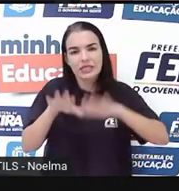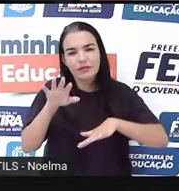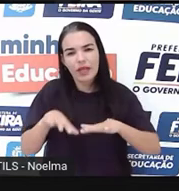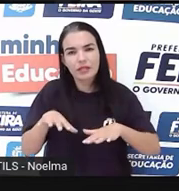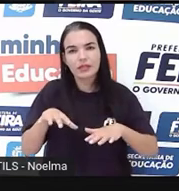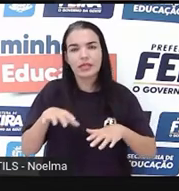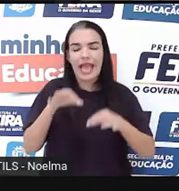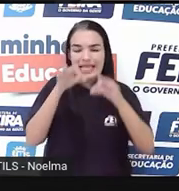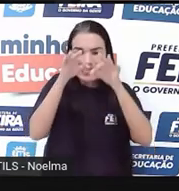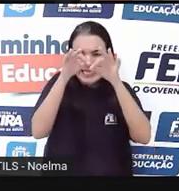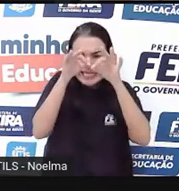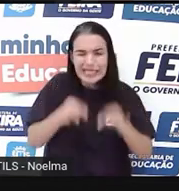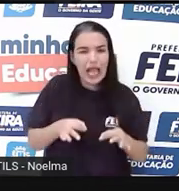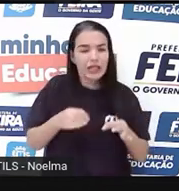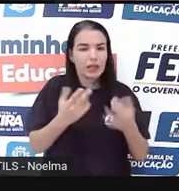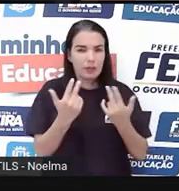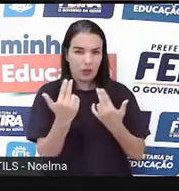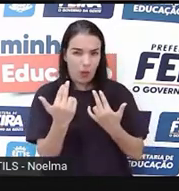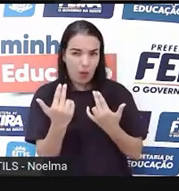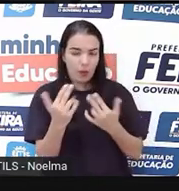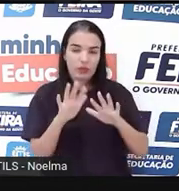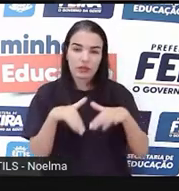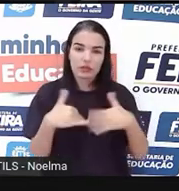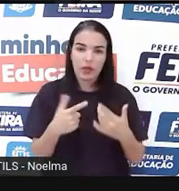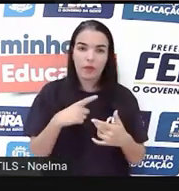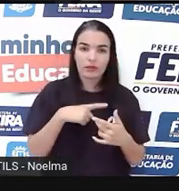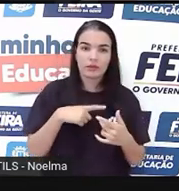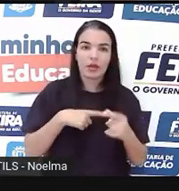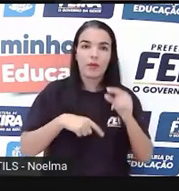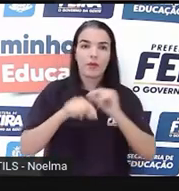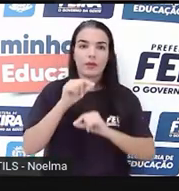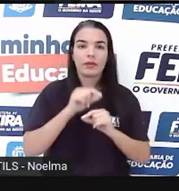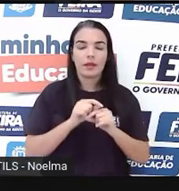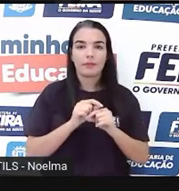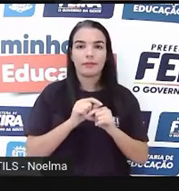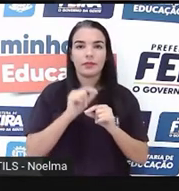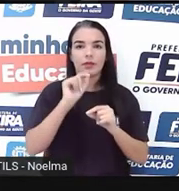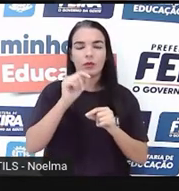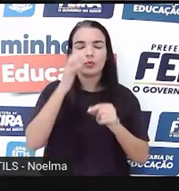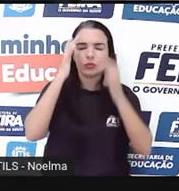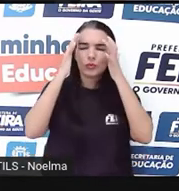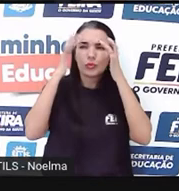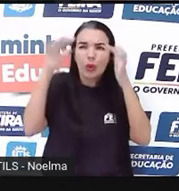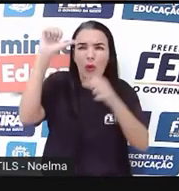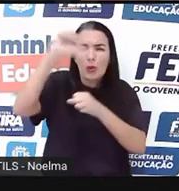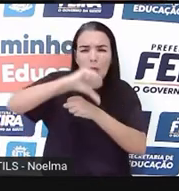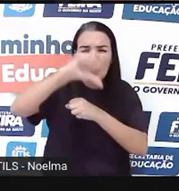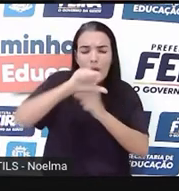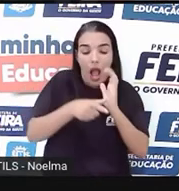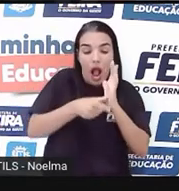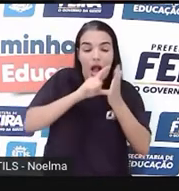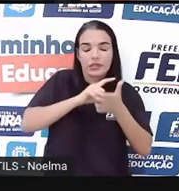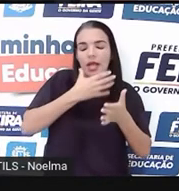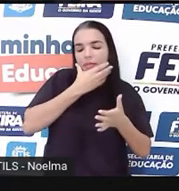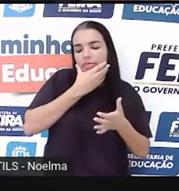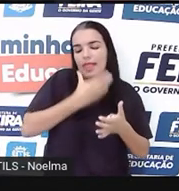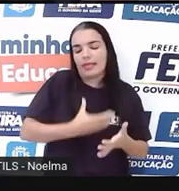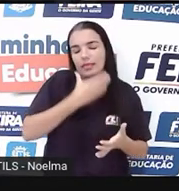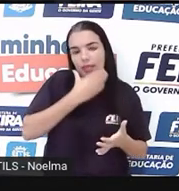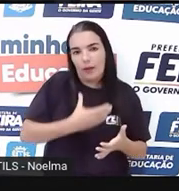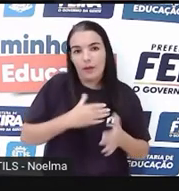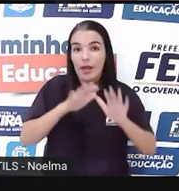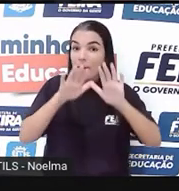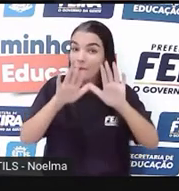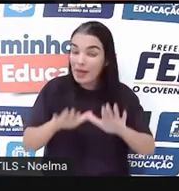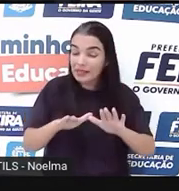é exatamente igual. Então, nós temos aqui o pesadelo antes do Natal. Mas, na verdade, na